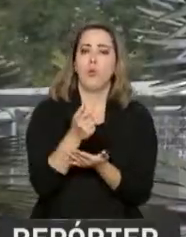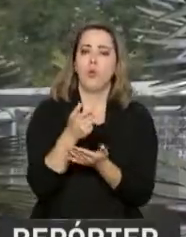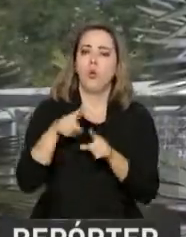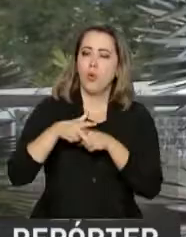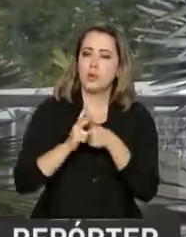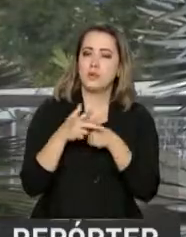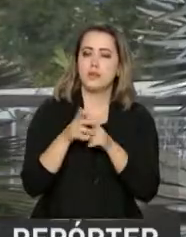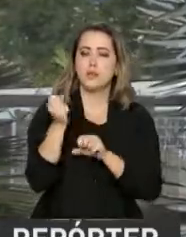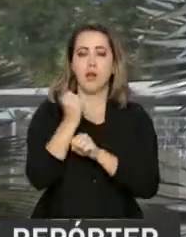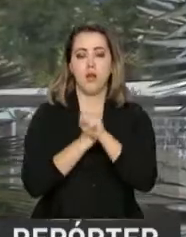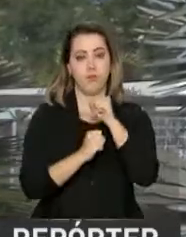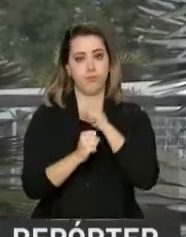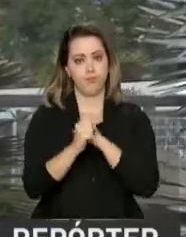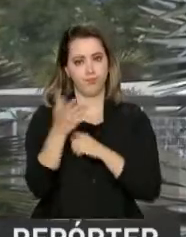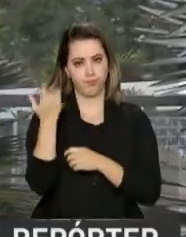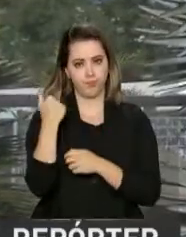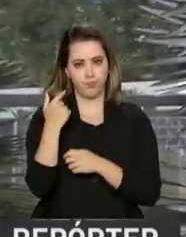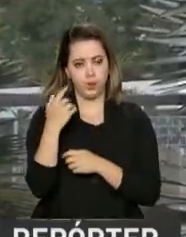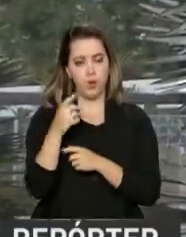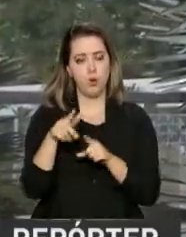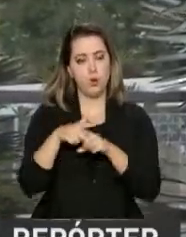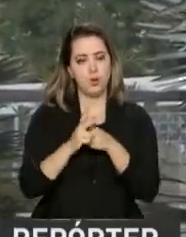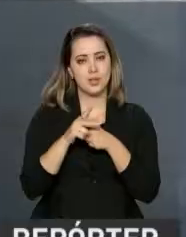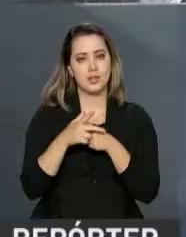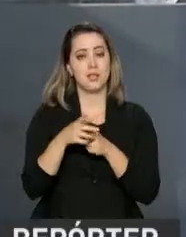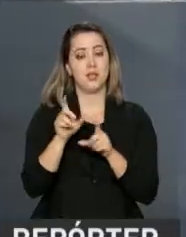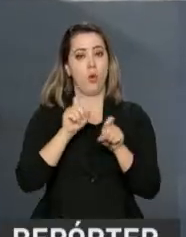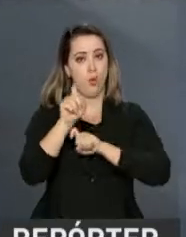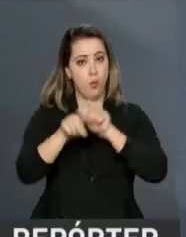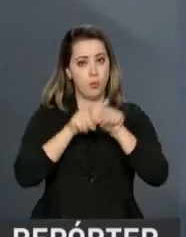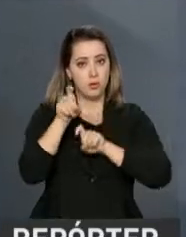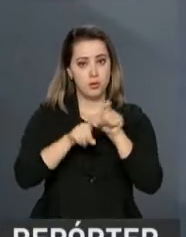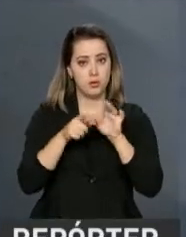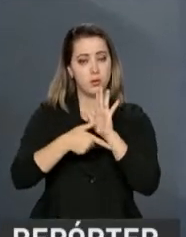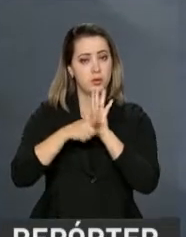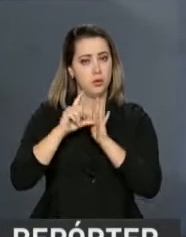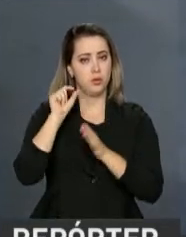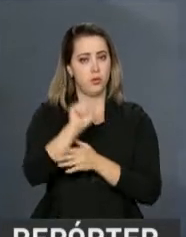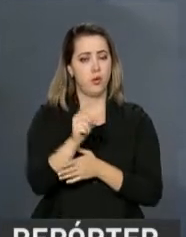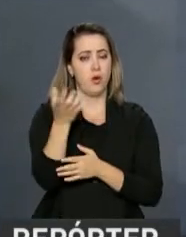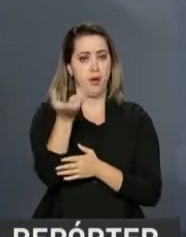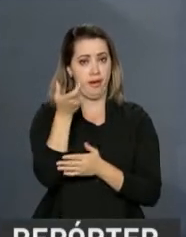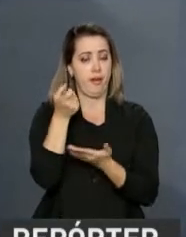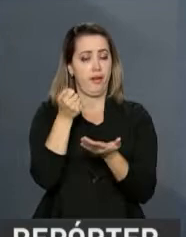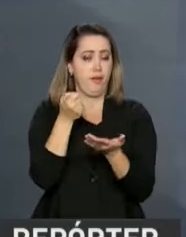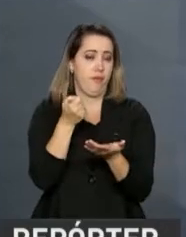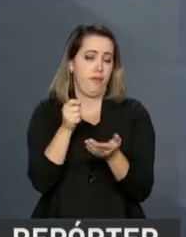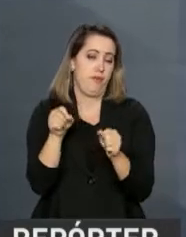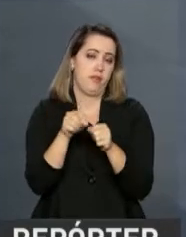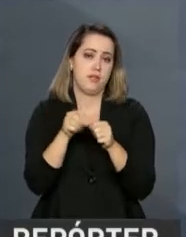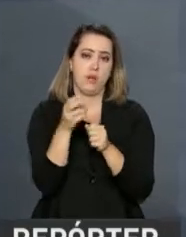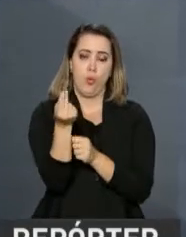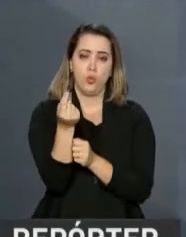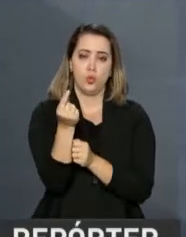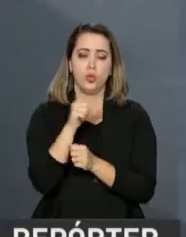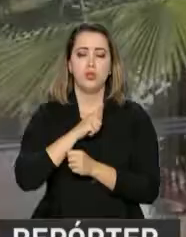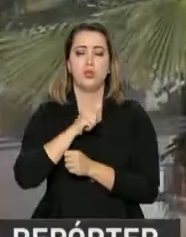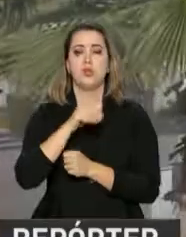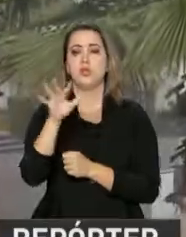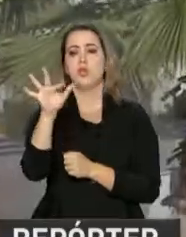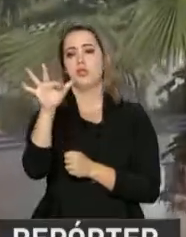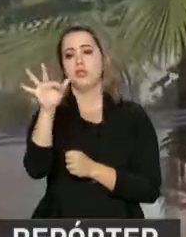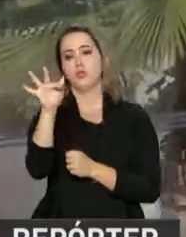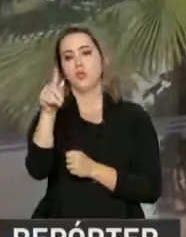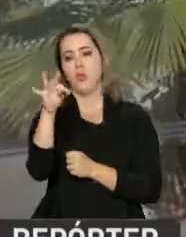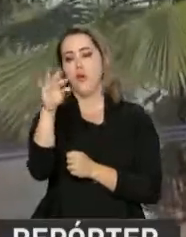publicitária carolina de brasília pretende fazer com o dinheiro que têm contas inativas do fgts de empregos